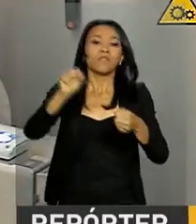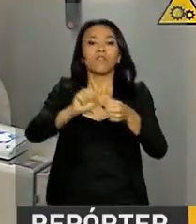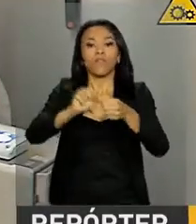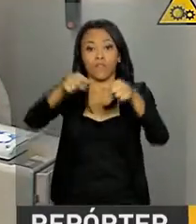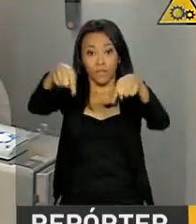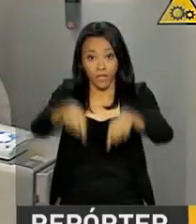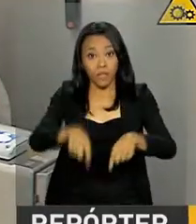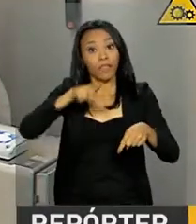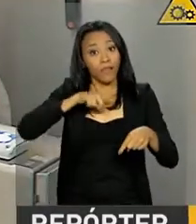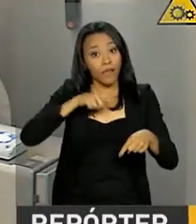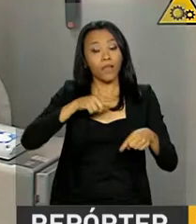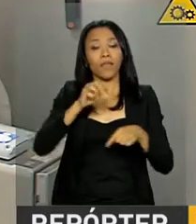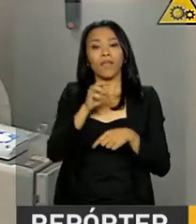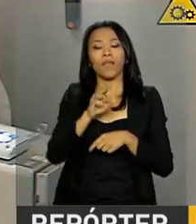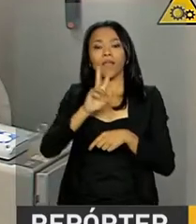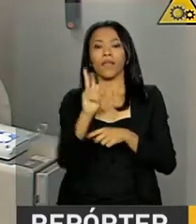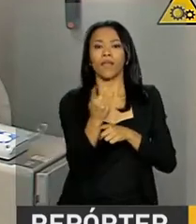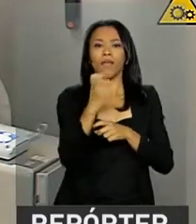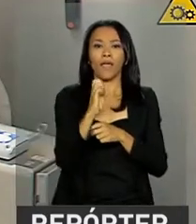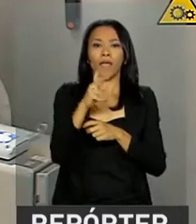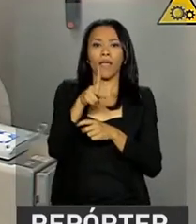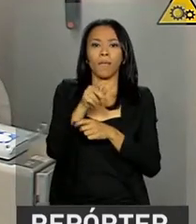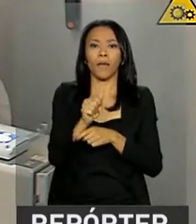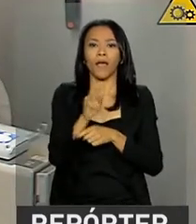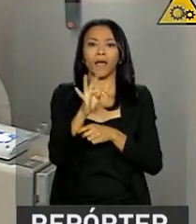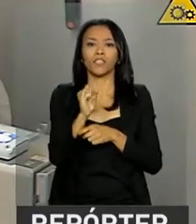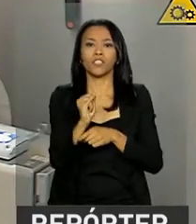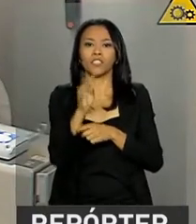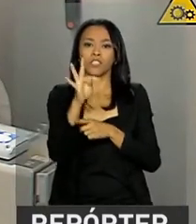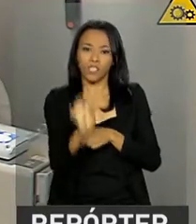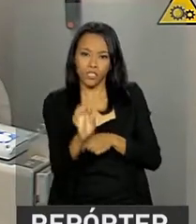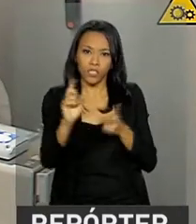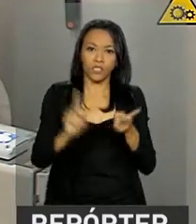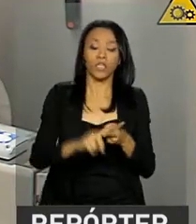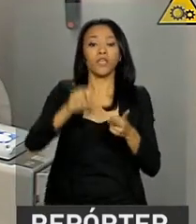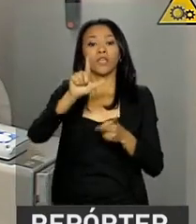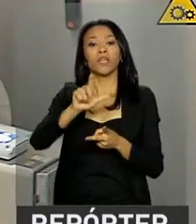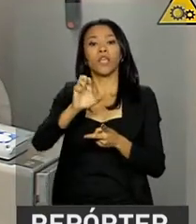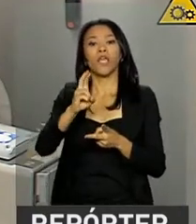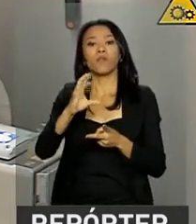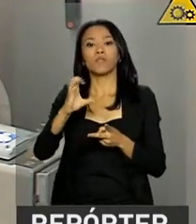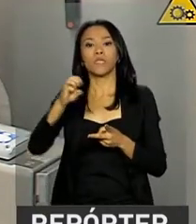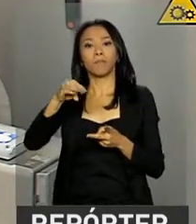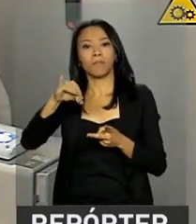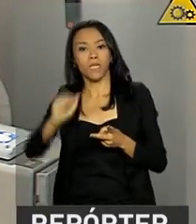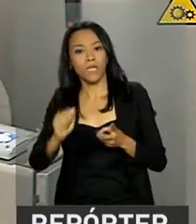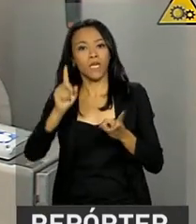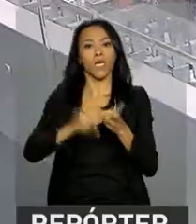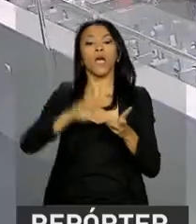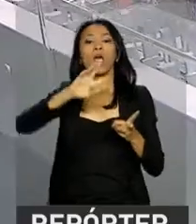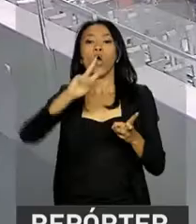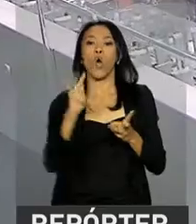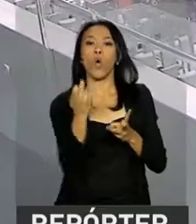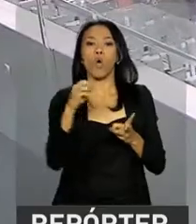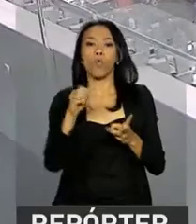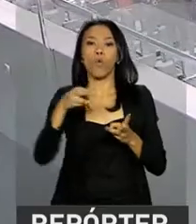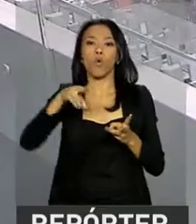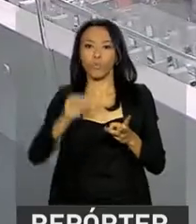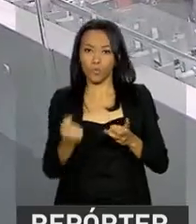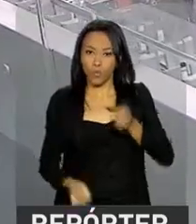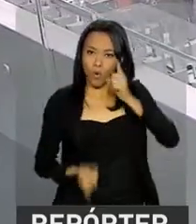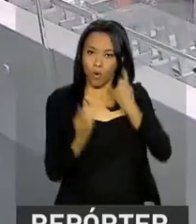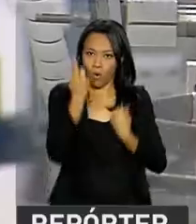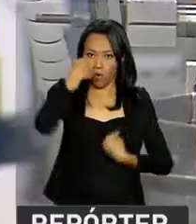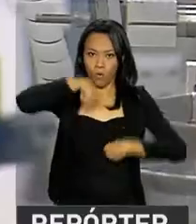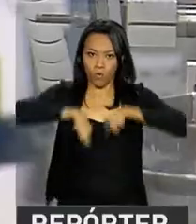para tratamento de a ti tis virais alguns tipos de leucemia e também o hormônio do crescimento no total a empresa